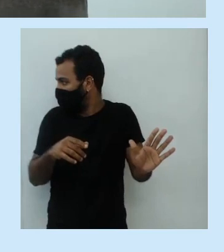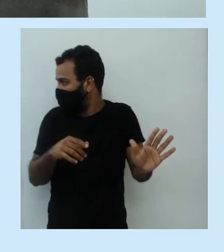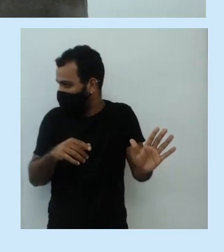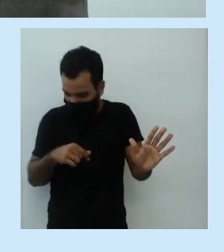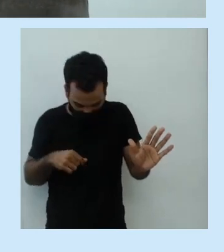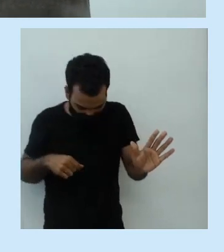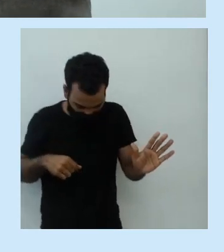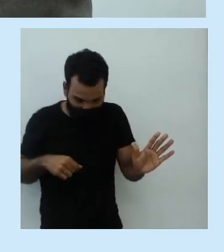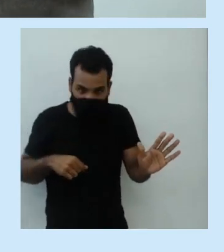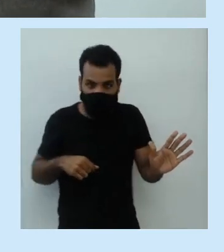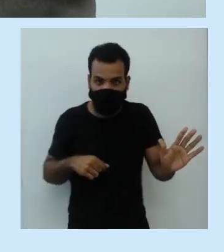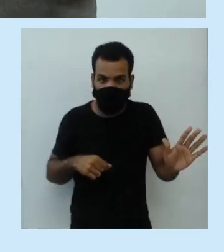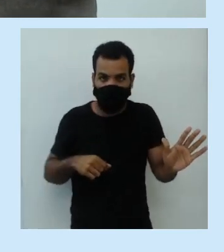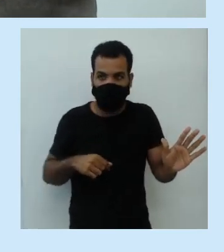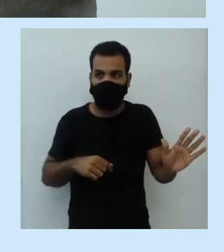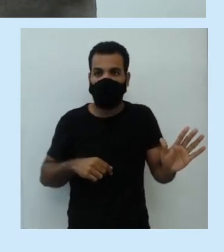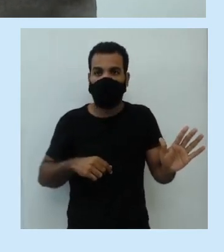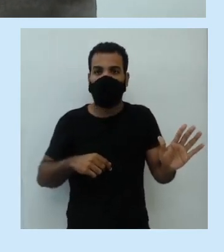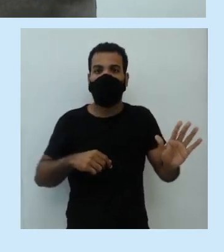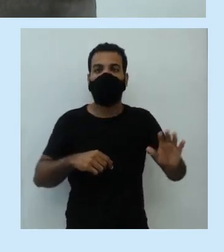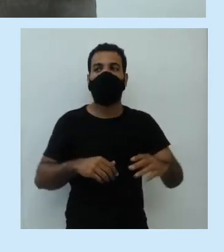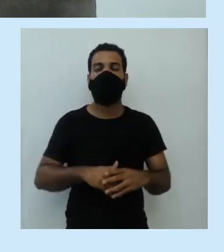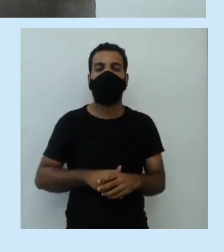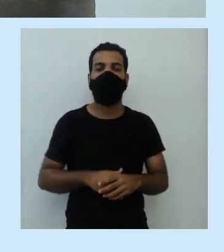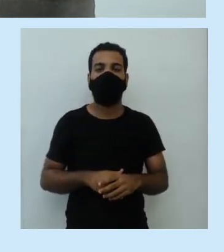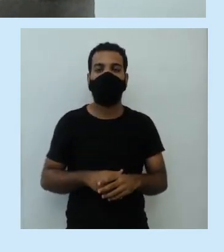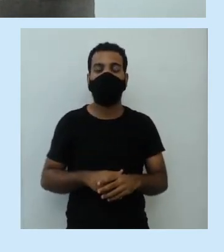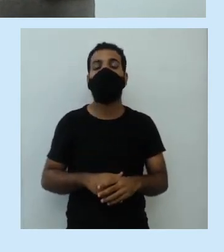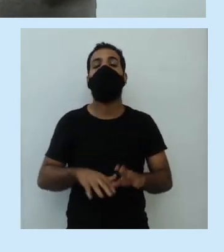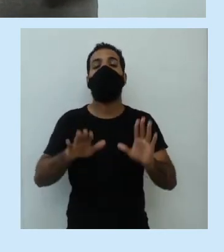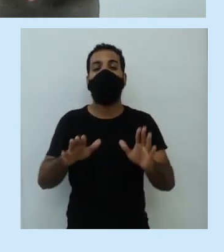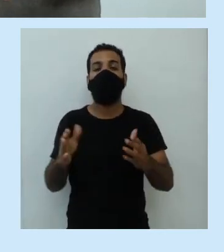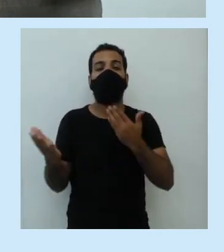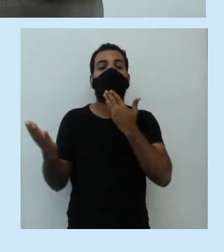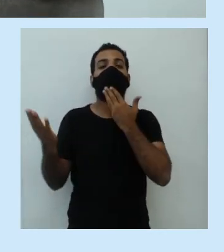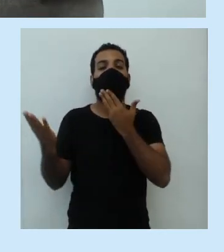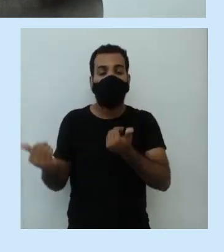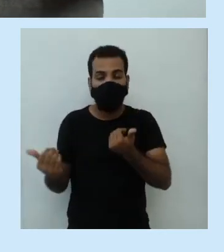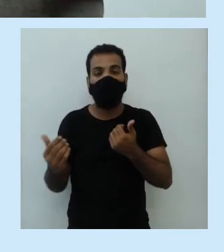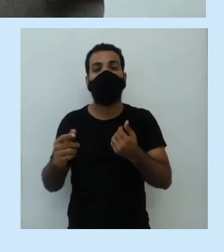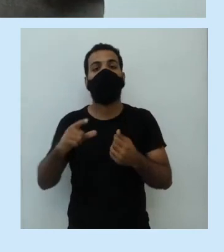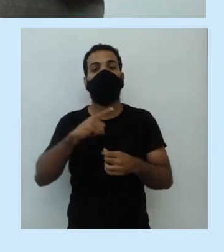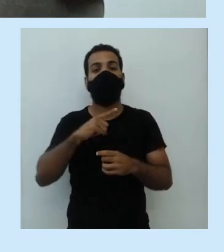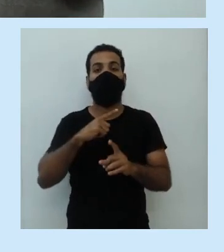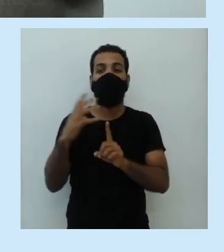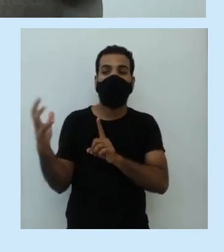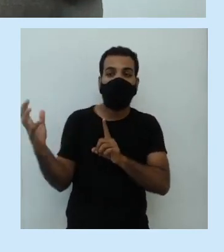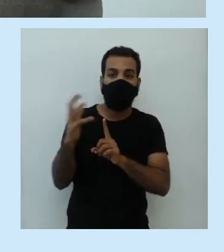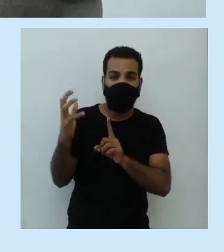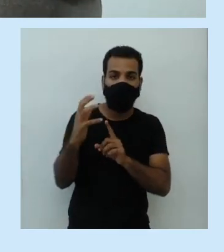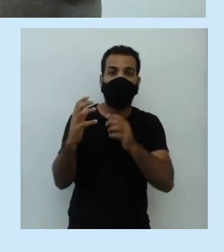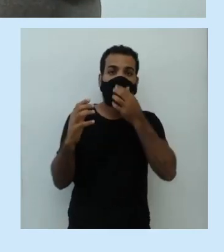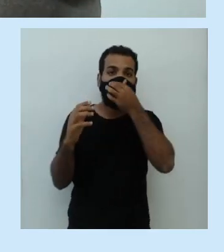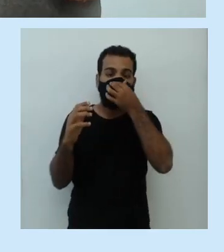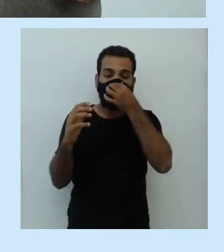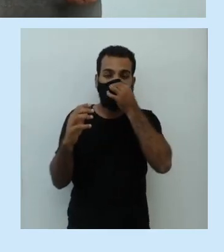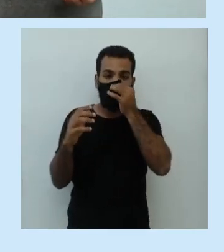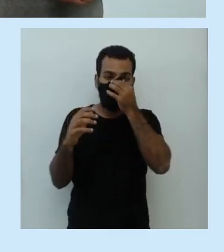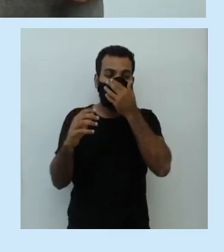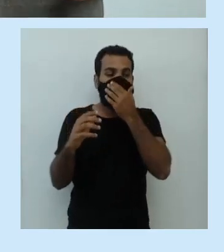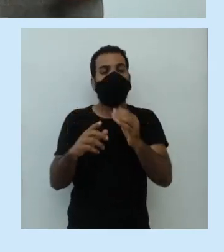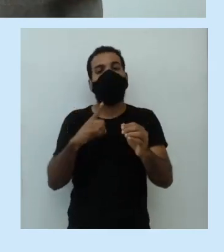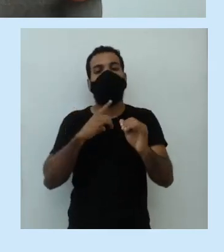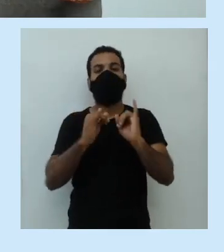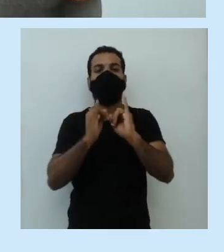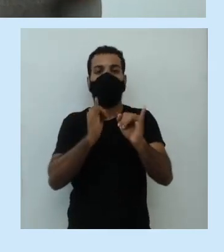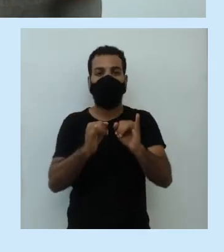para quem é adulto, mas o adolescente sofre mais influências na questão da internet ou